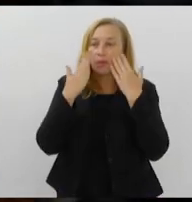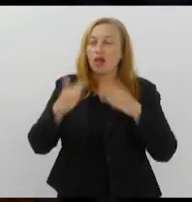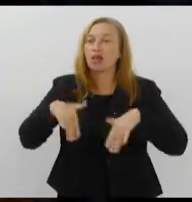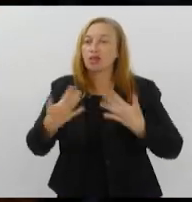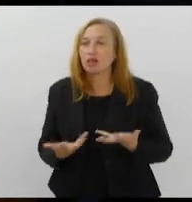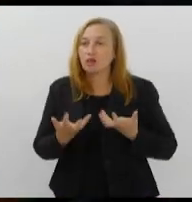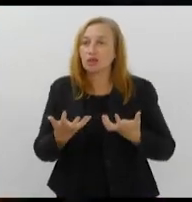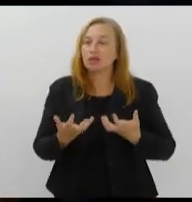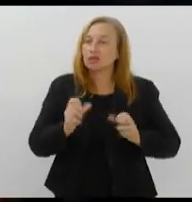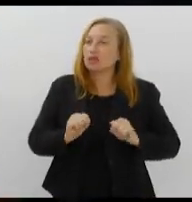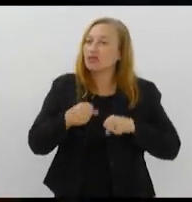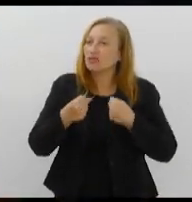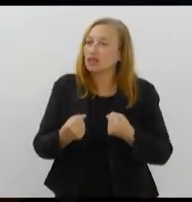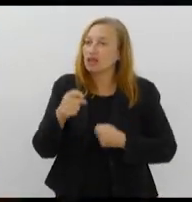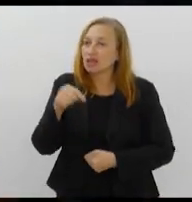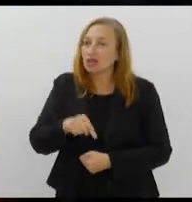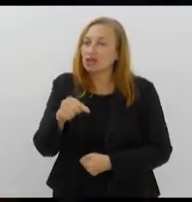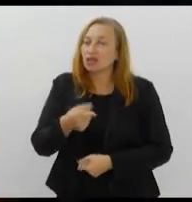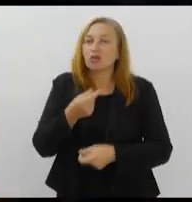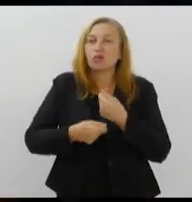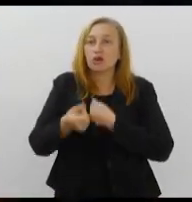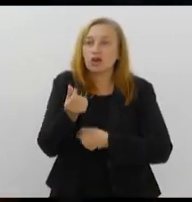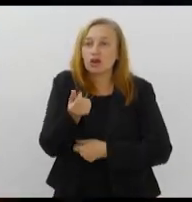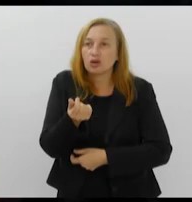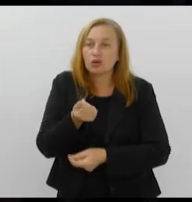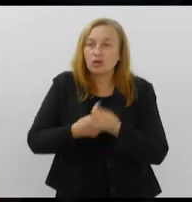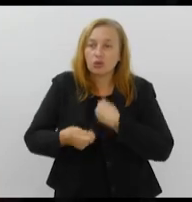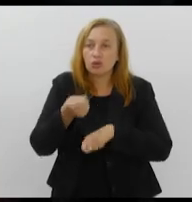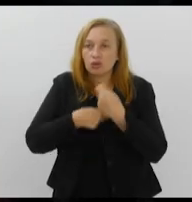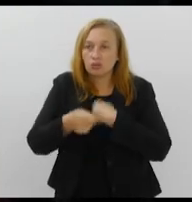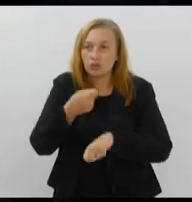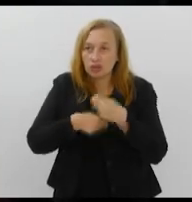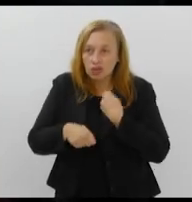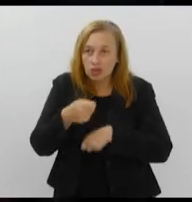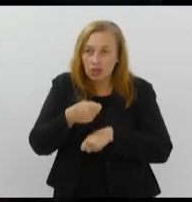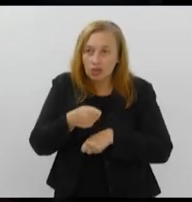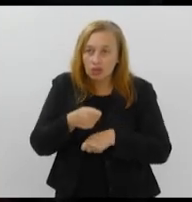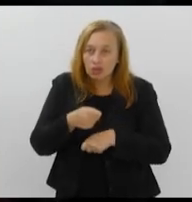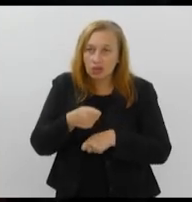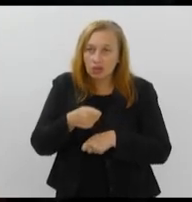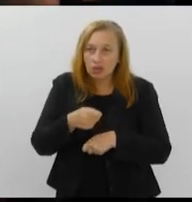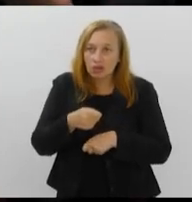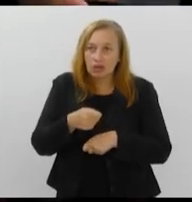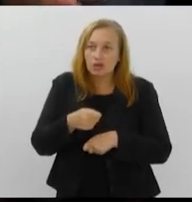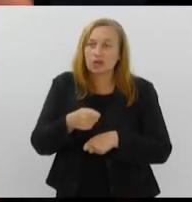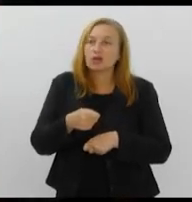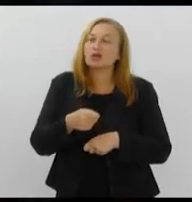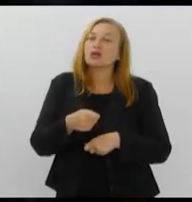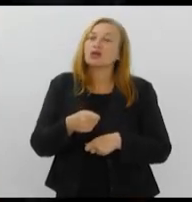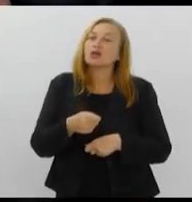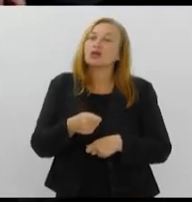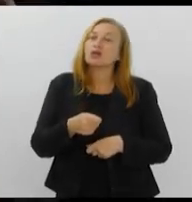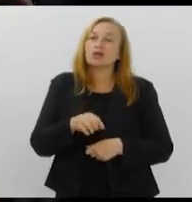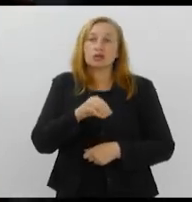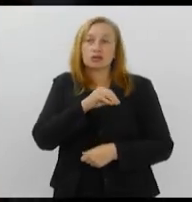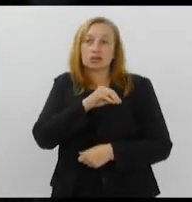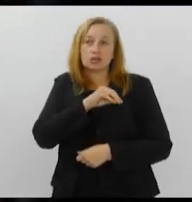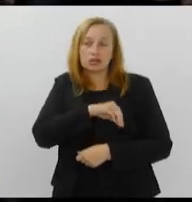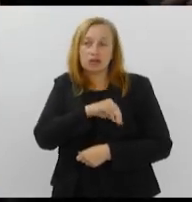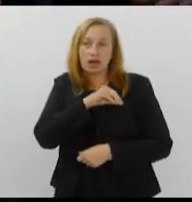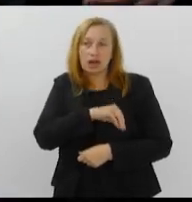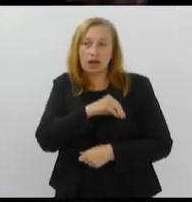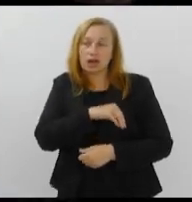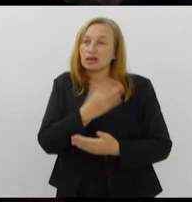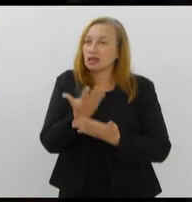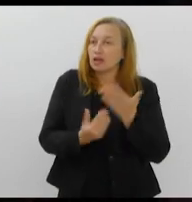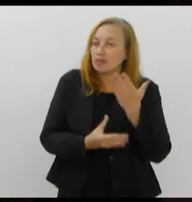eu queria defender aqui uma economia feita de gente, uma economia que coloque renda na mão do trabalhador, direitos